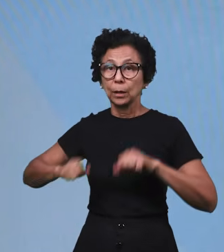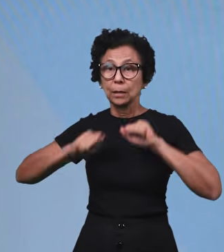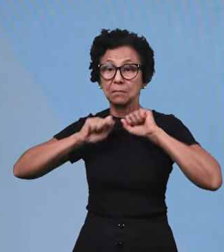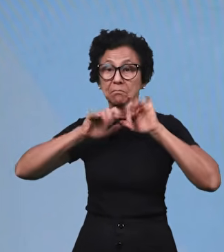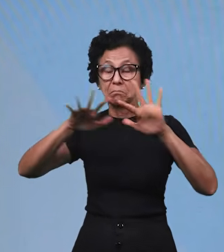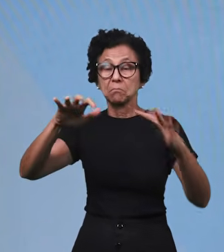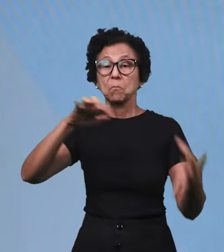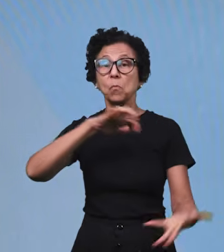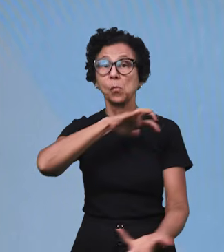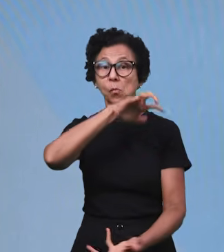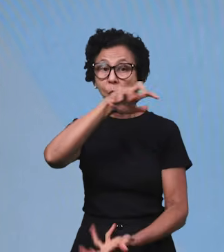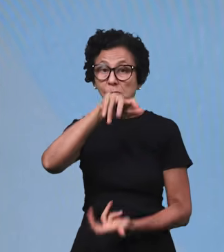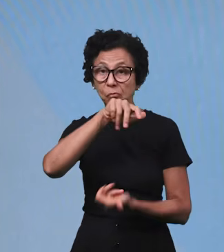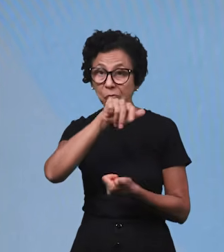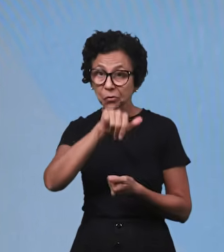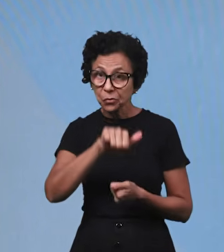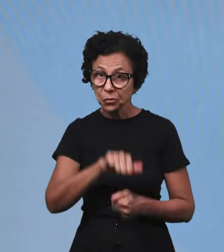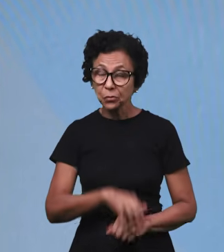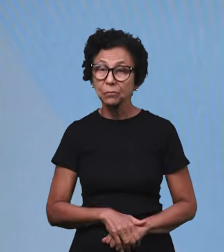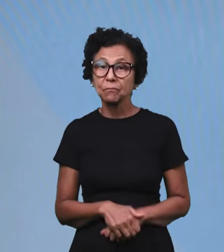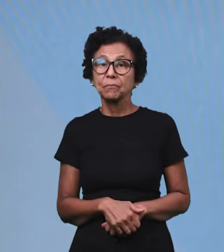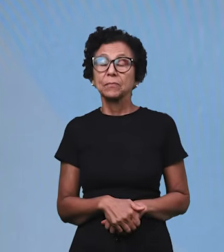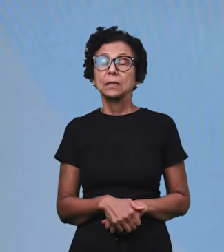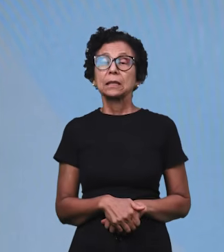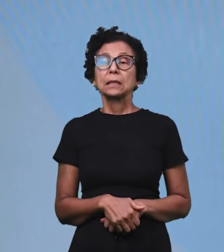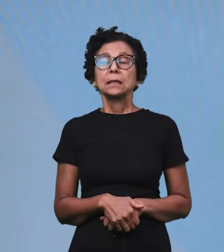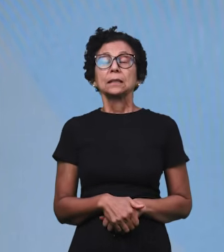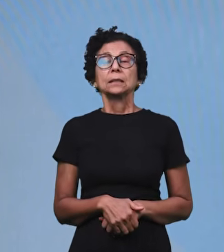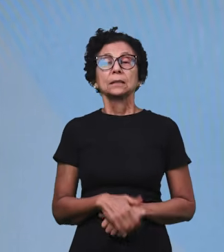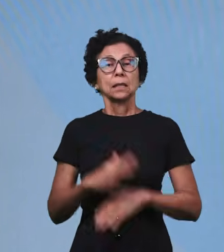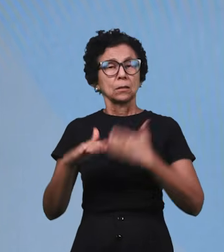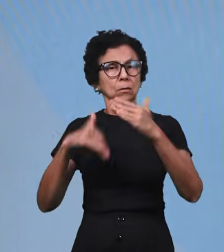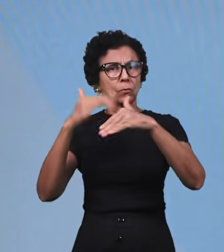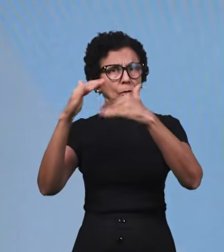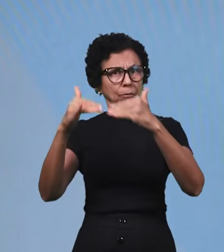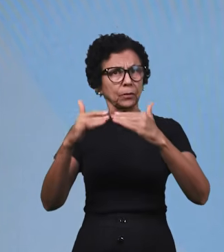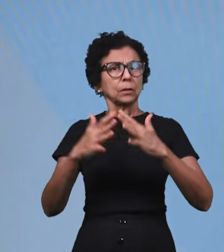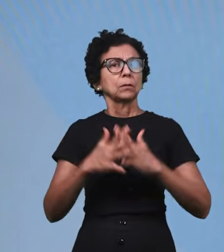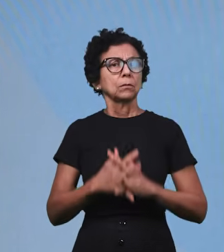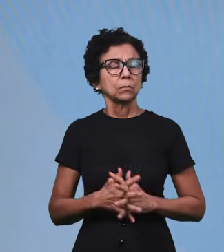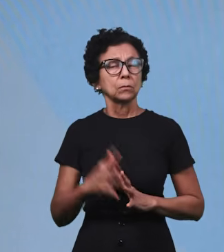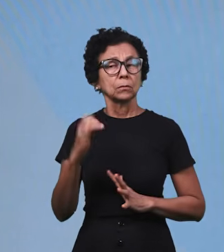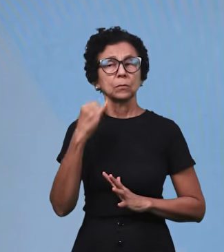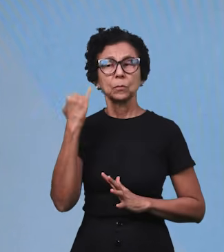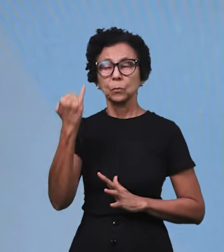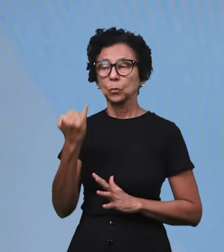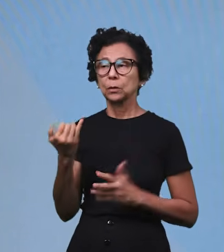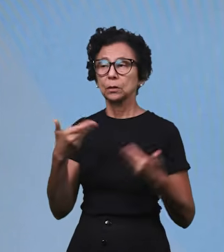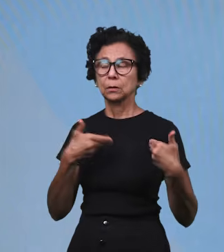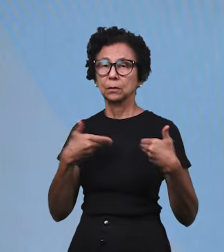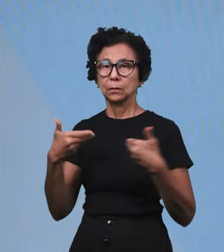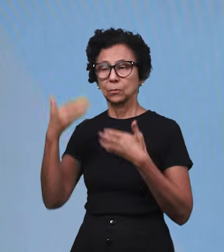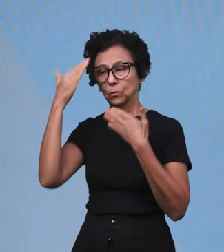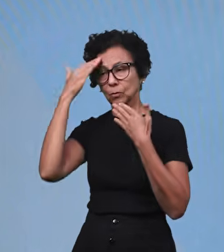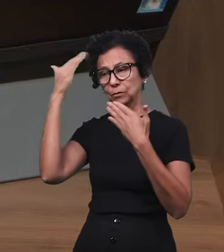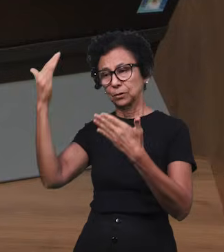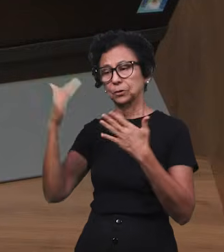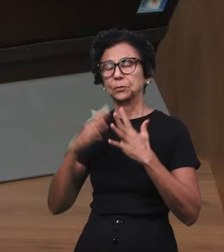crescendo bastante, né? Então é importante esse momento estar aqui com você. Eu agradeço imensamente também o